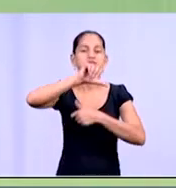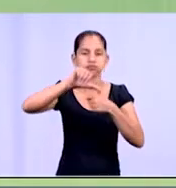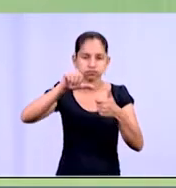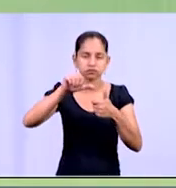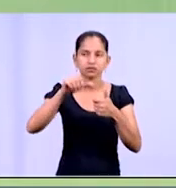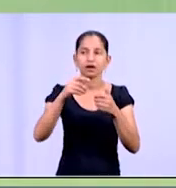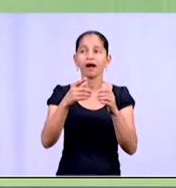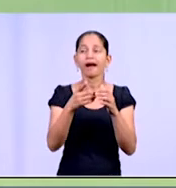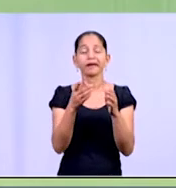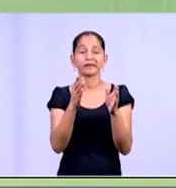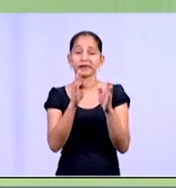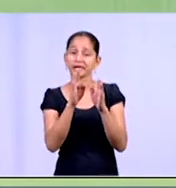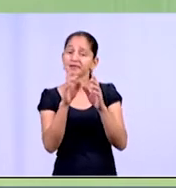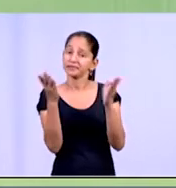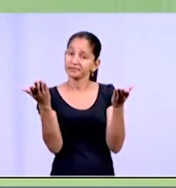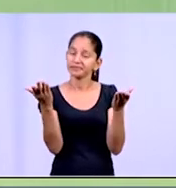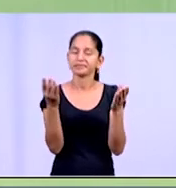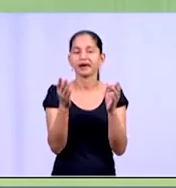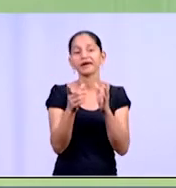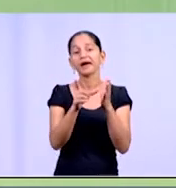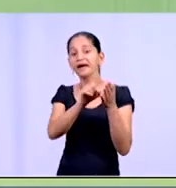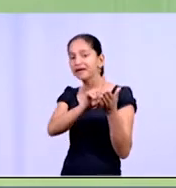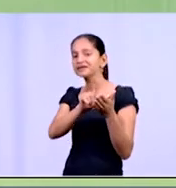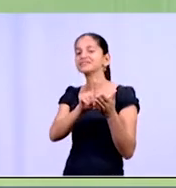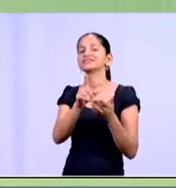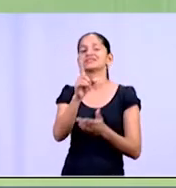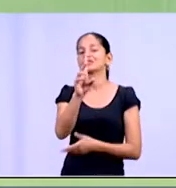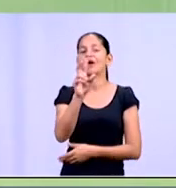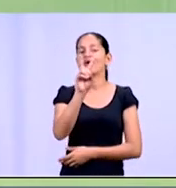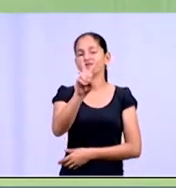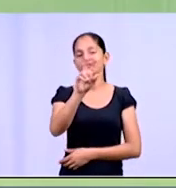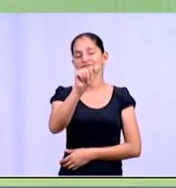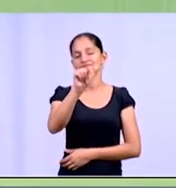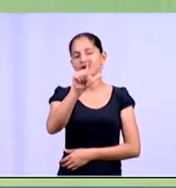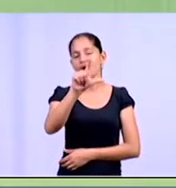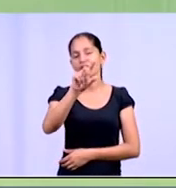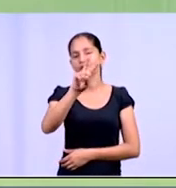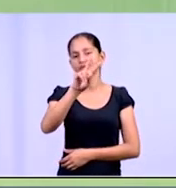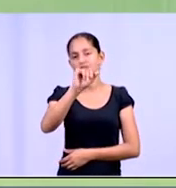E para cá, a nossa válvula. Então,